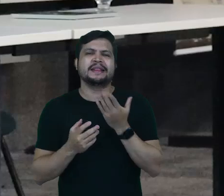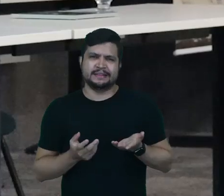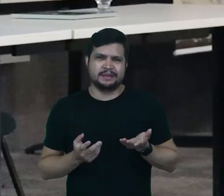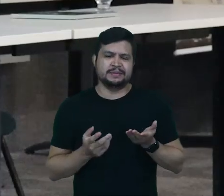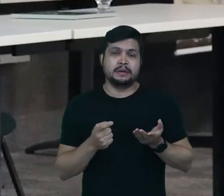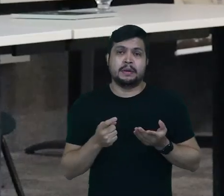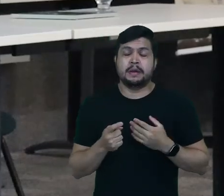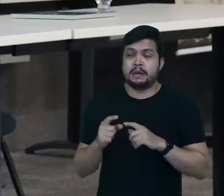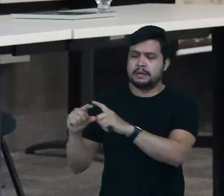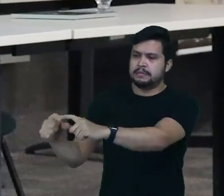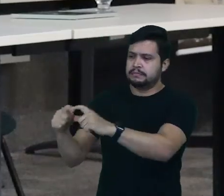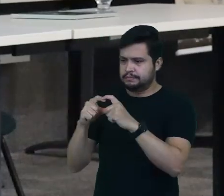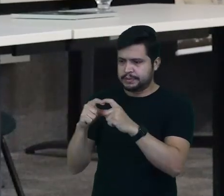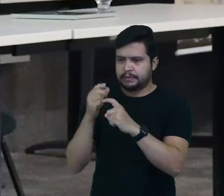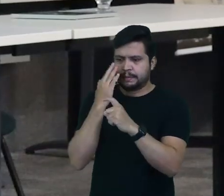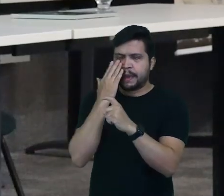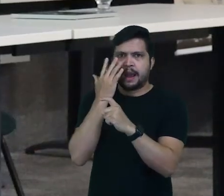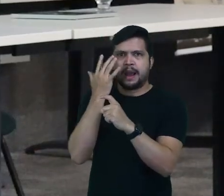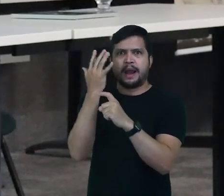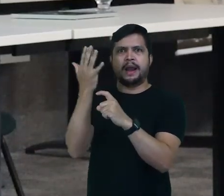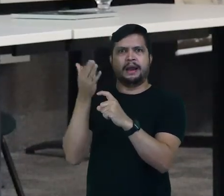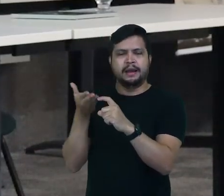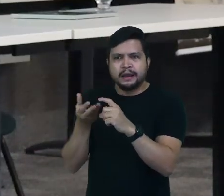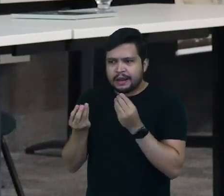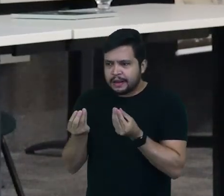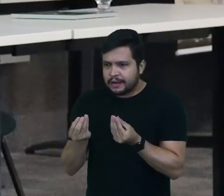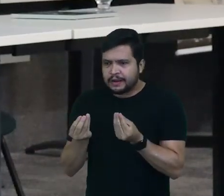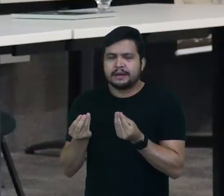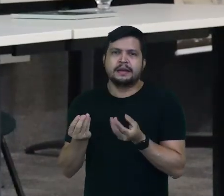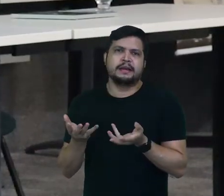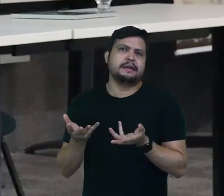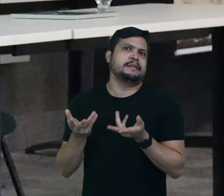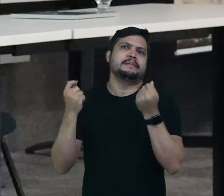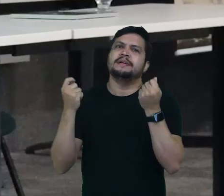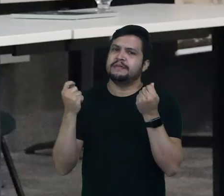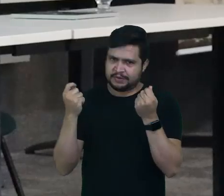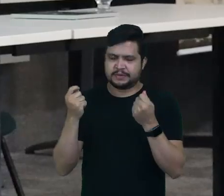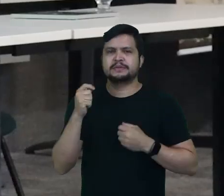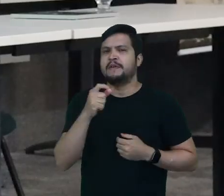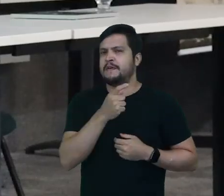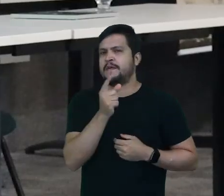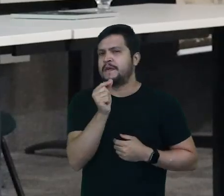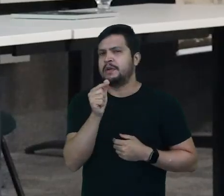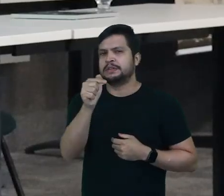alimentação. O meu olho brilhou com aquele vale alimentação de R$750.